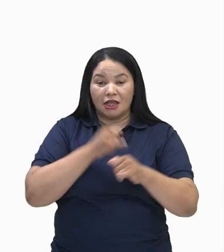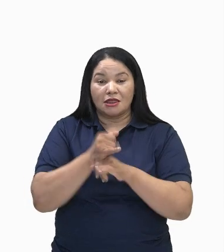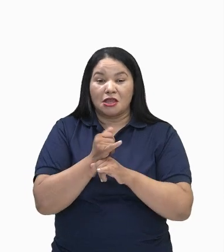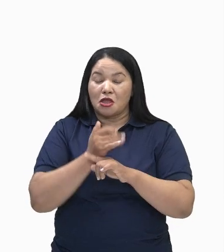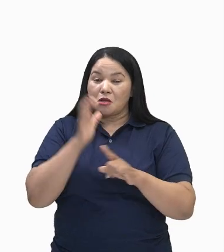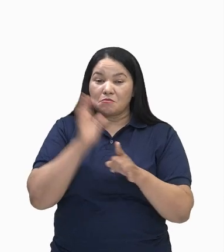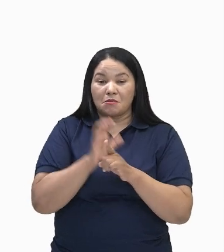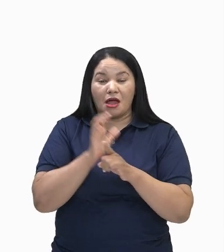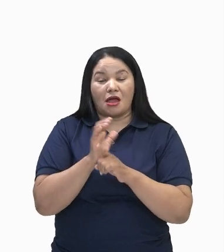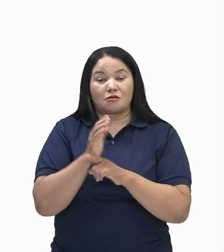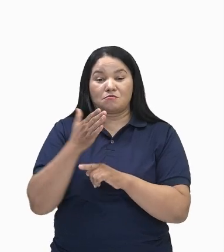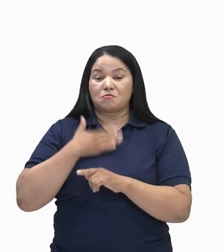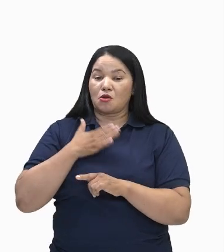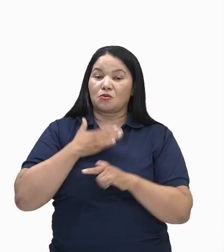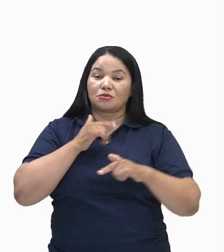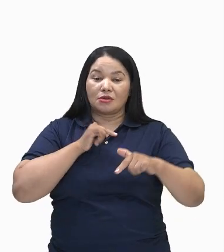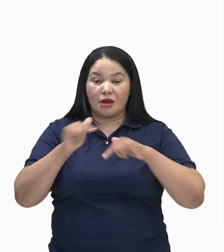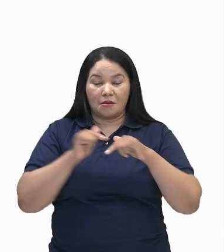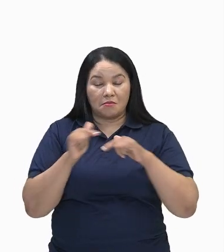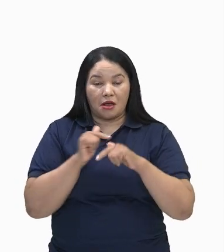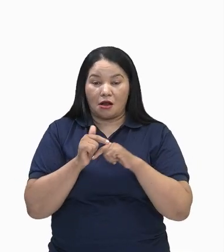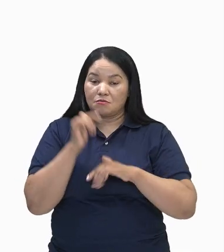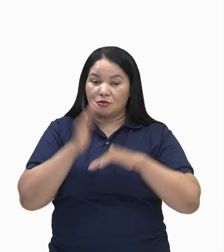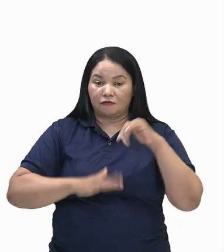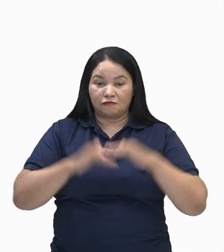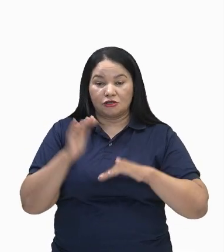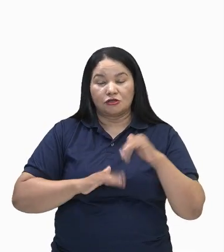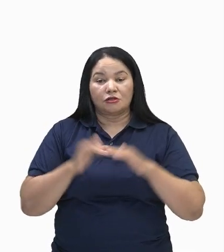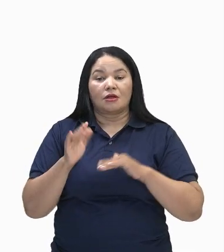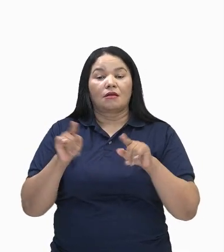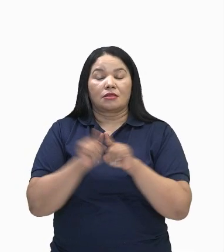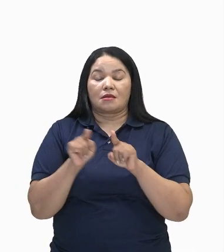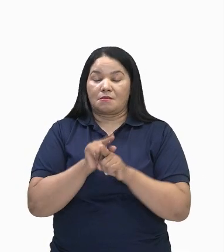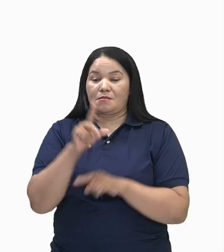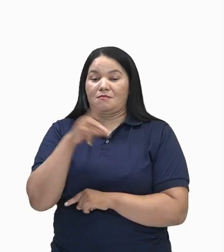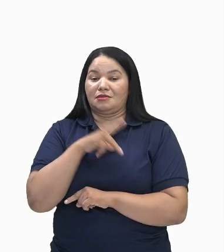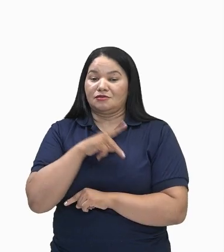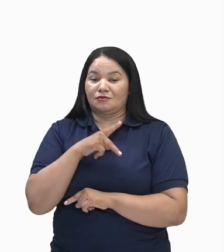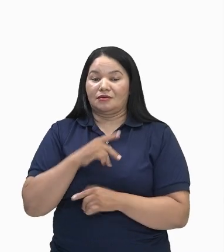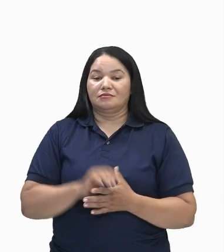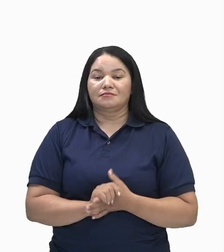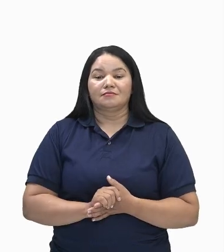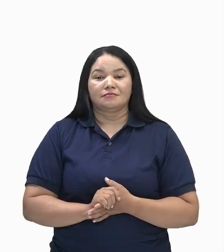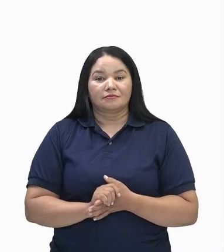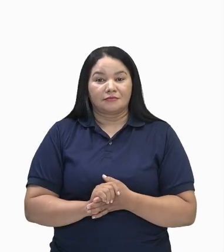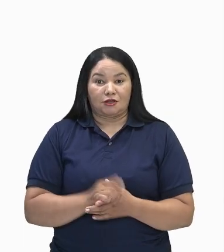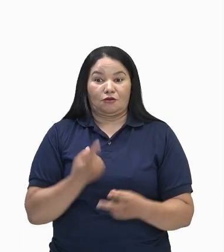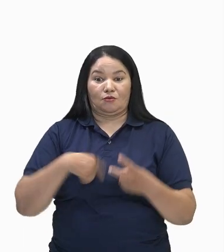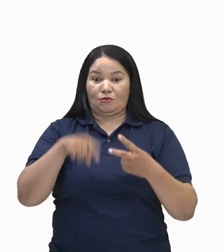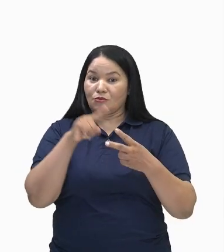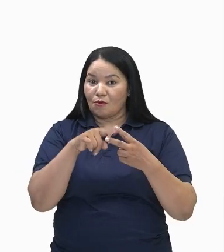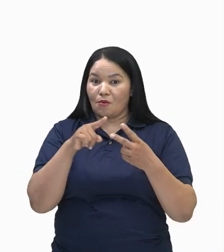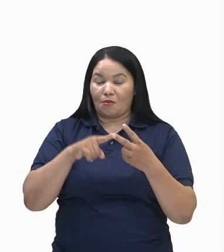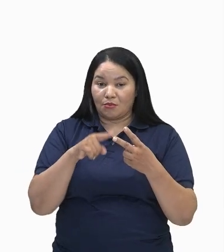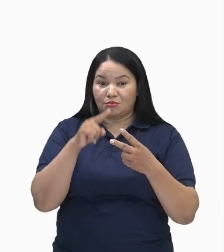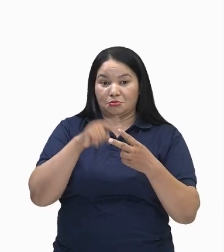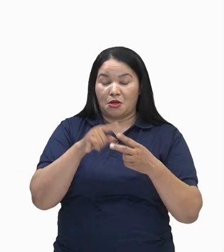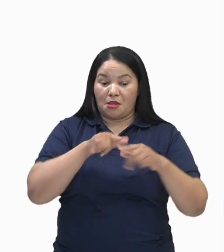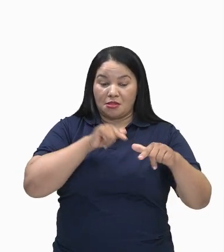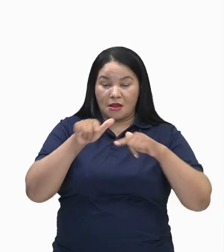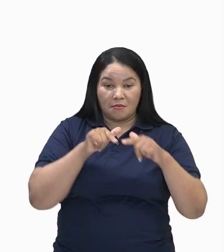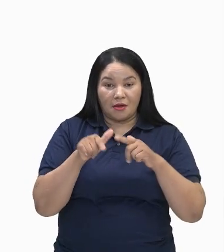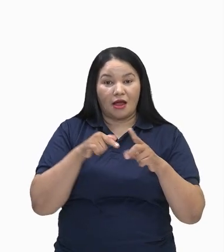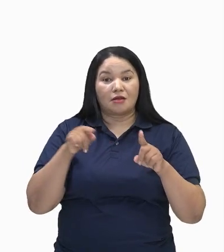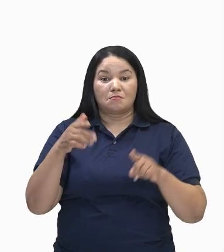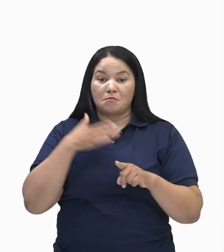diretamente minhas atividades profissionais e pessoais, né? Que tem mais um agravante aí, né? Não estou conseguindo fazer o